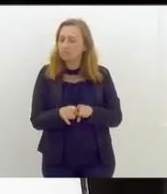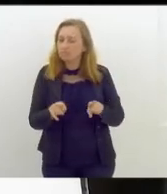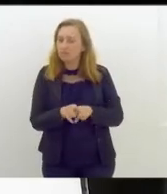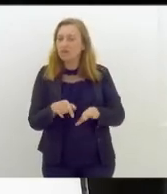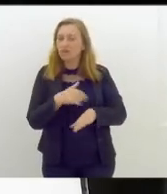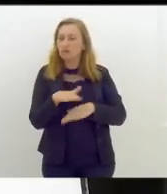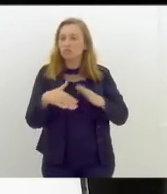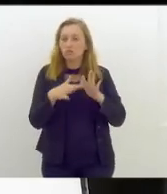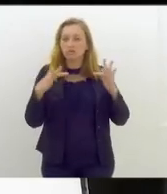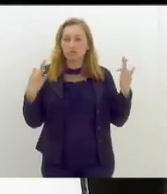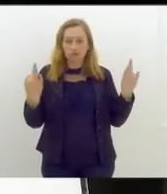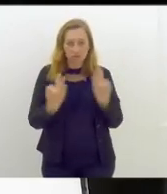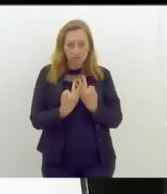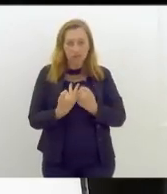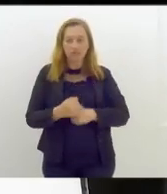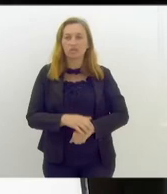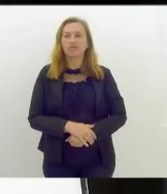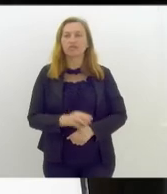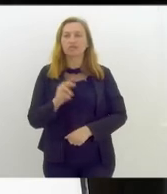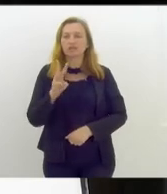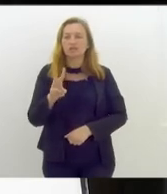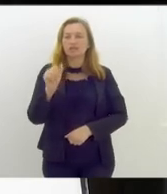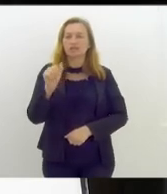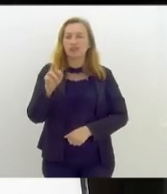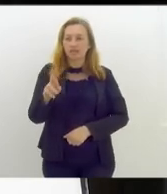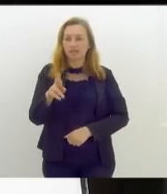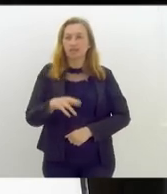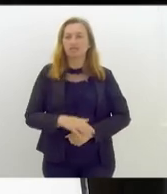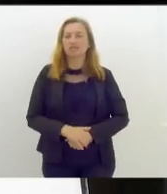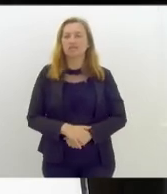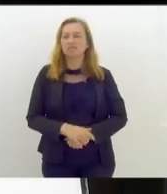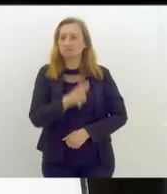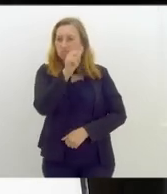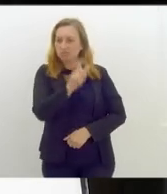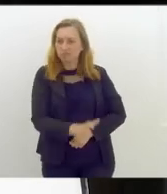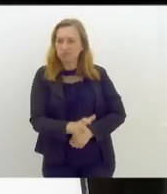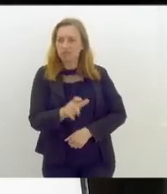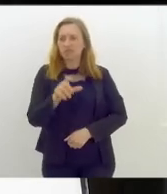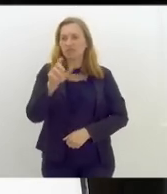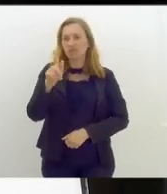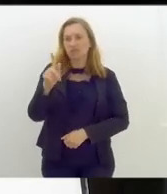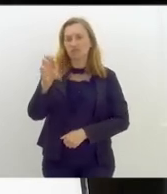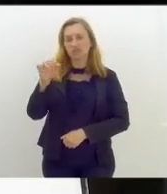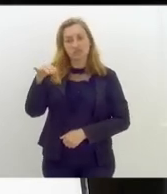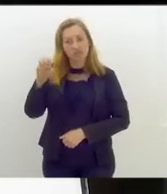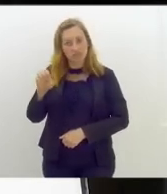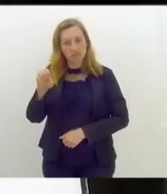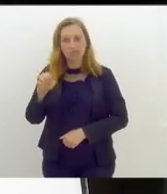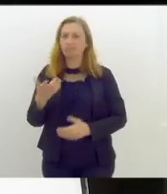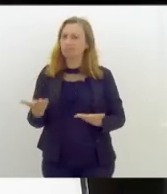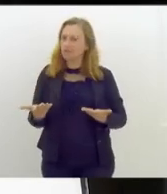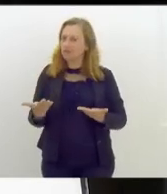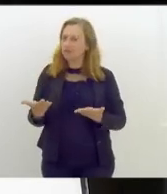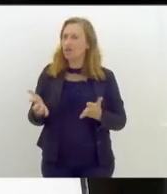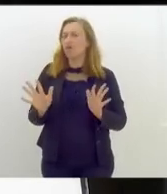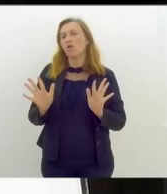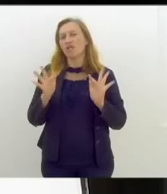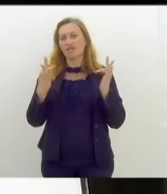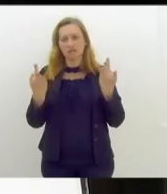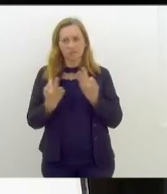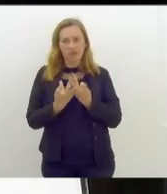os familiares do Wagner Cinelli, na pessoa da Giane Zimia, aliás, numa família de